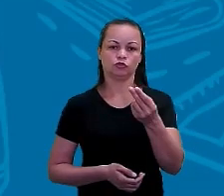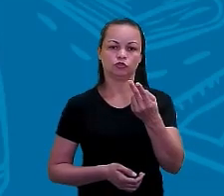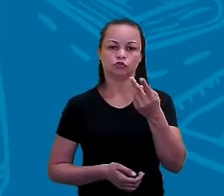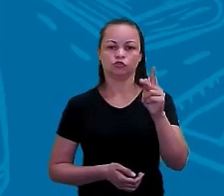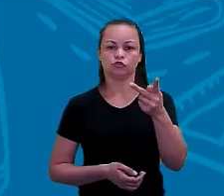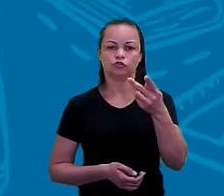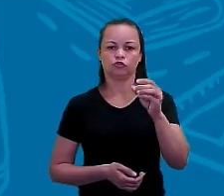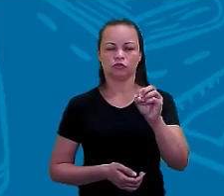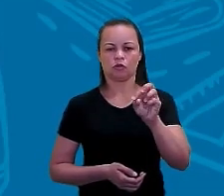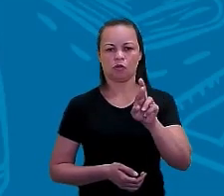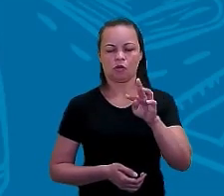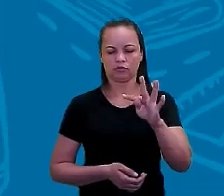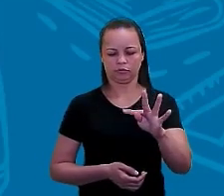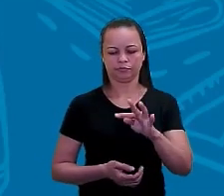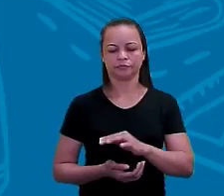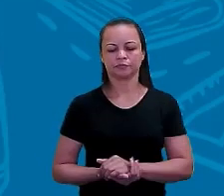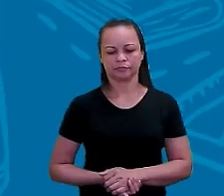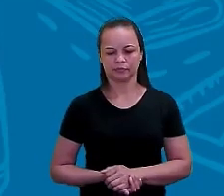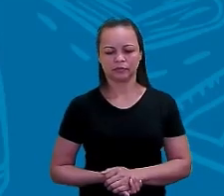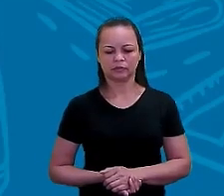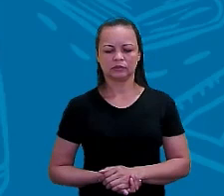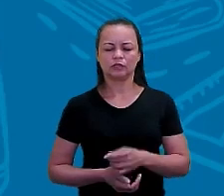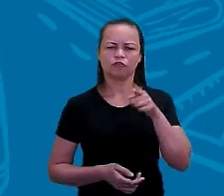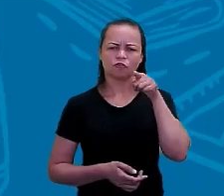arrive early? Você chegou cedo?